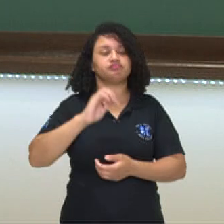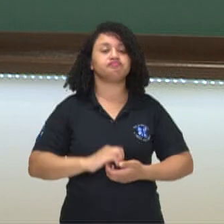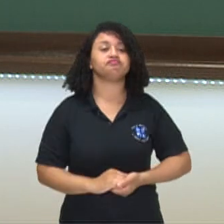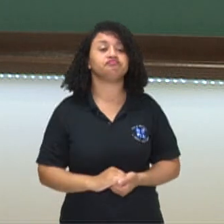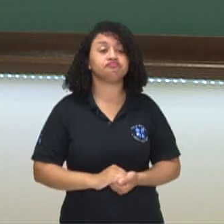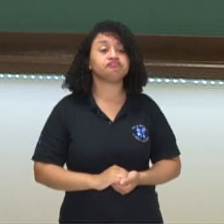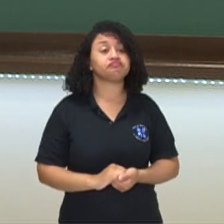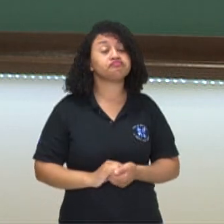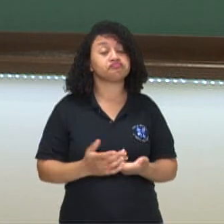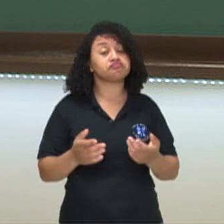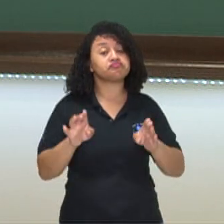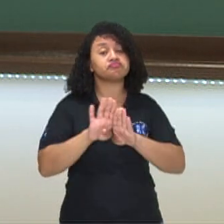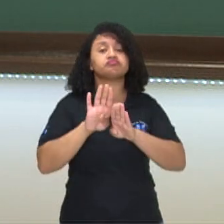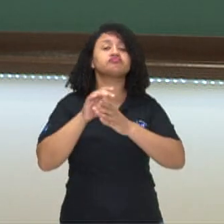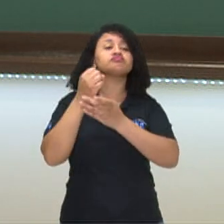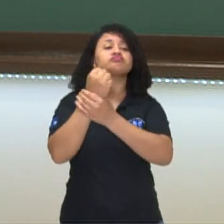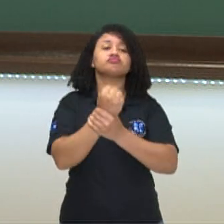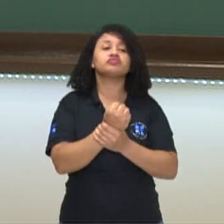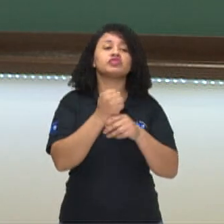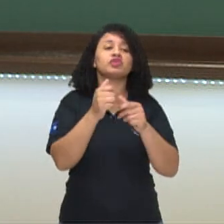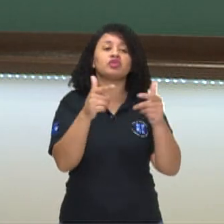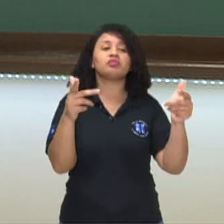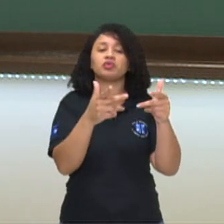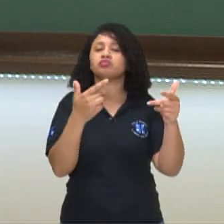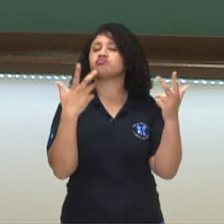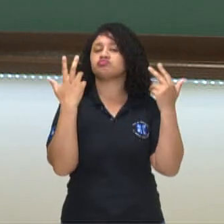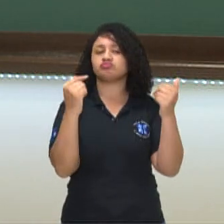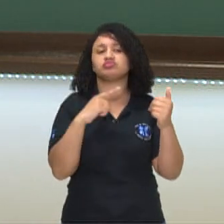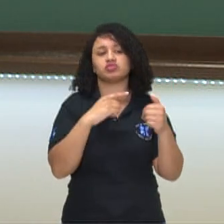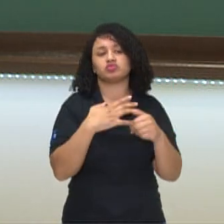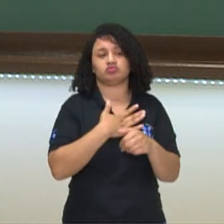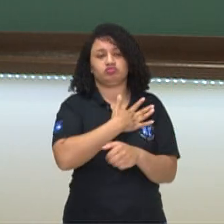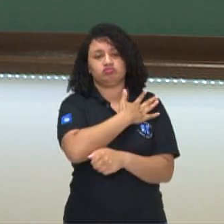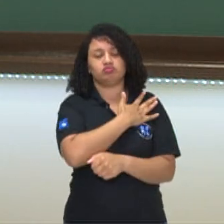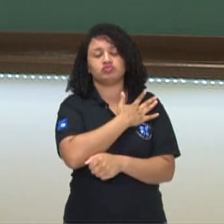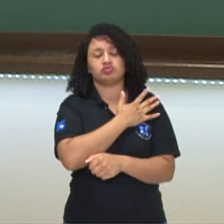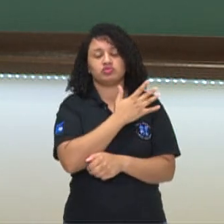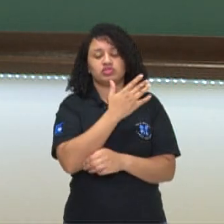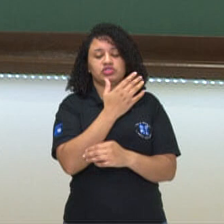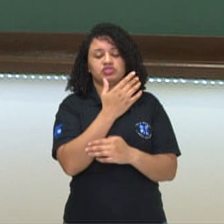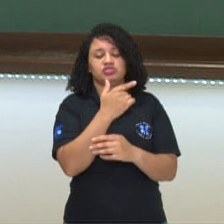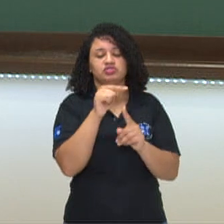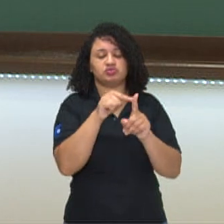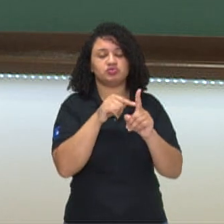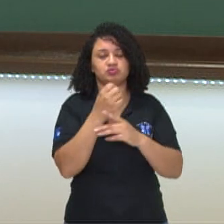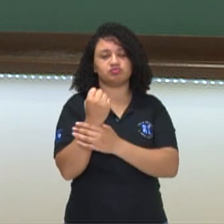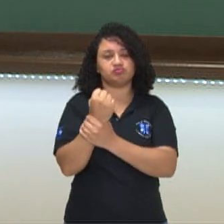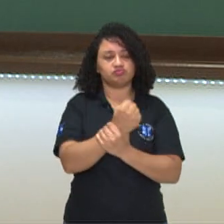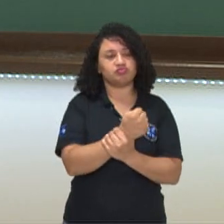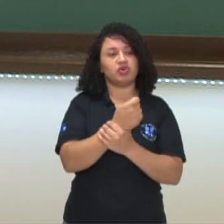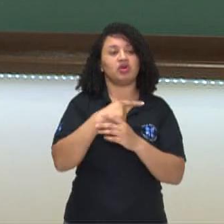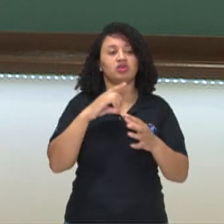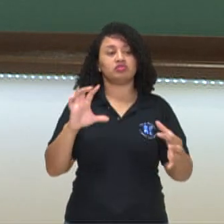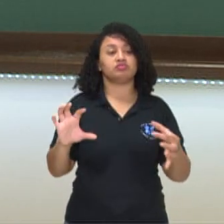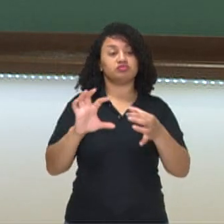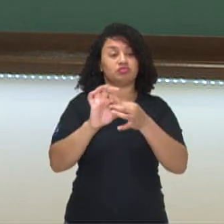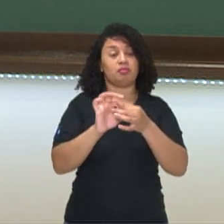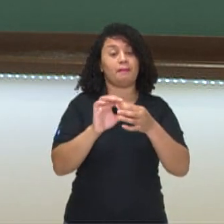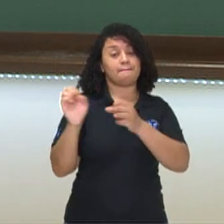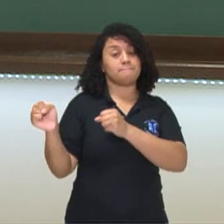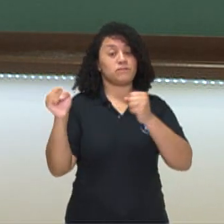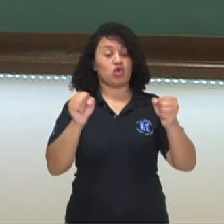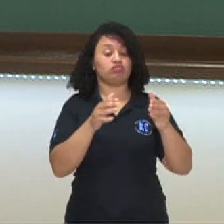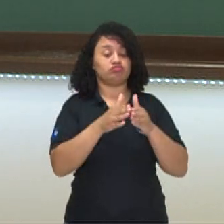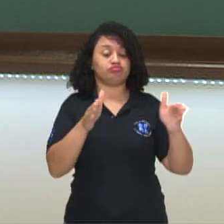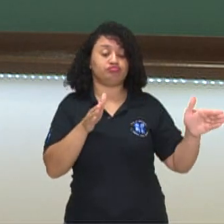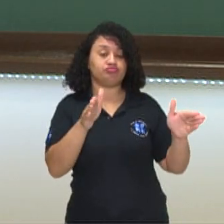o absolutismo, né, algo comum nos regimes absolutistas, era a aliança entre o poder temporal, ou seja, o